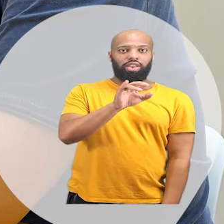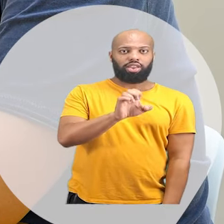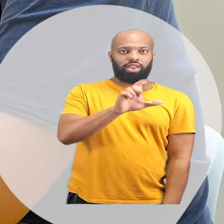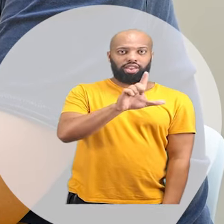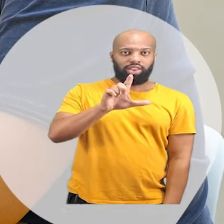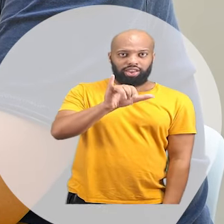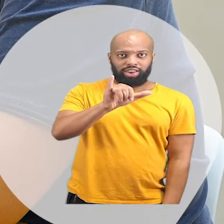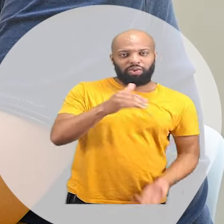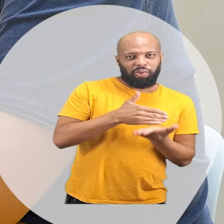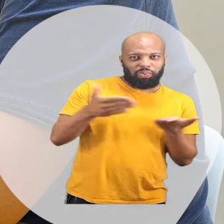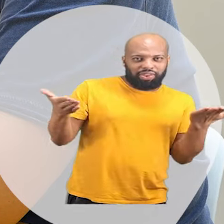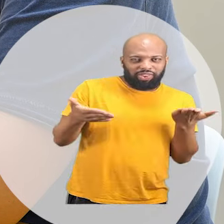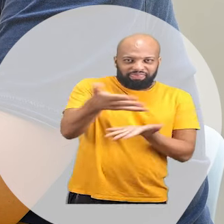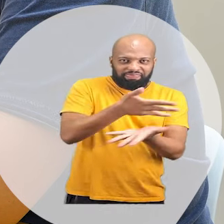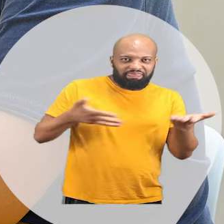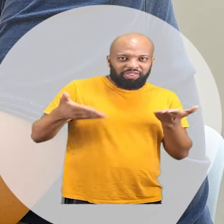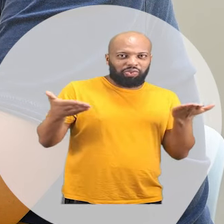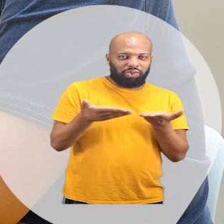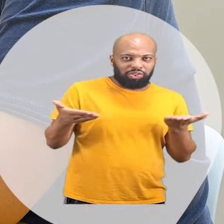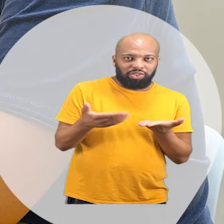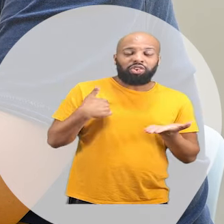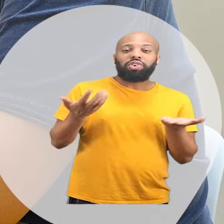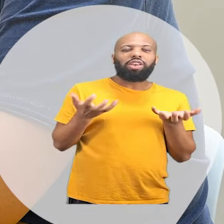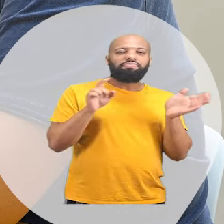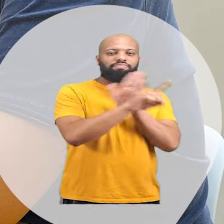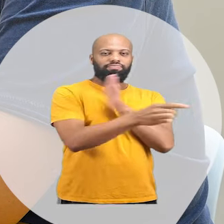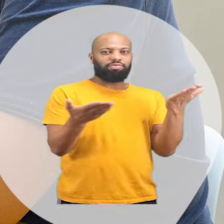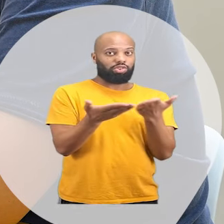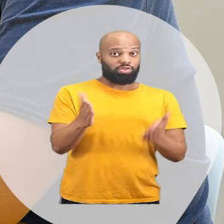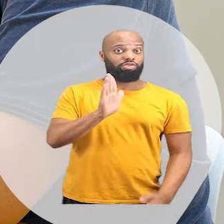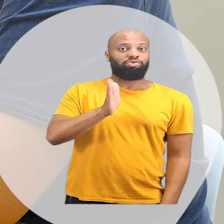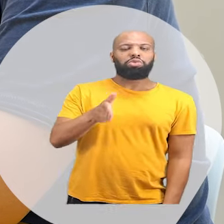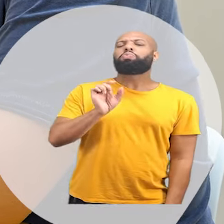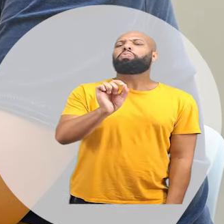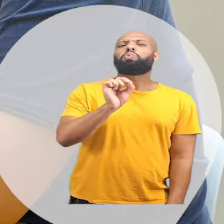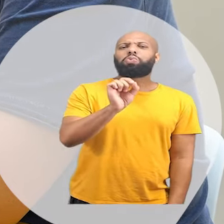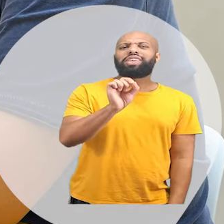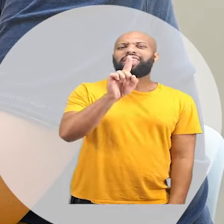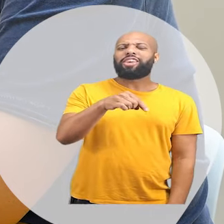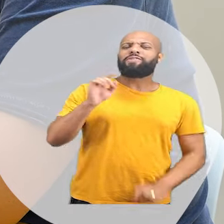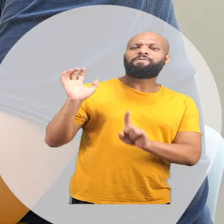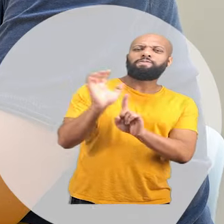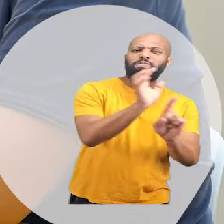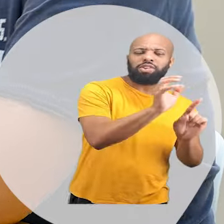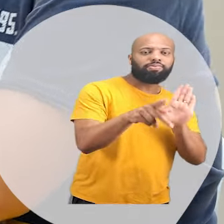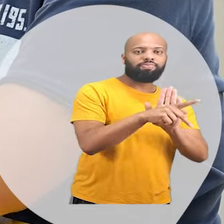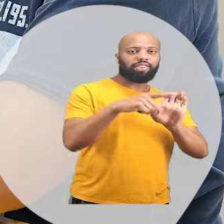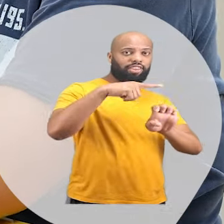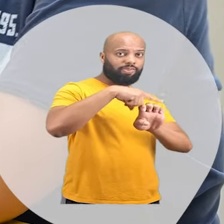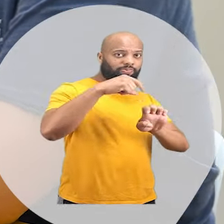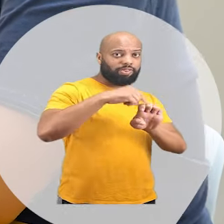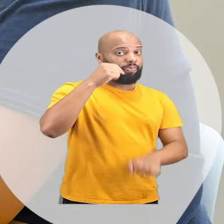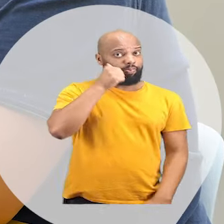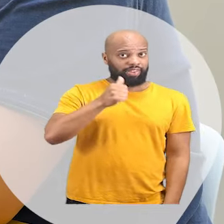hoje e para começar a nossa conversa eu quero deixar uma pergunta no ar Qual o impacto do